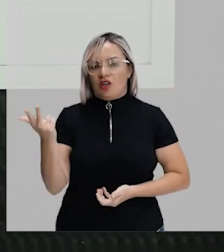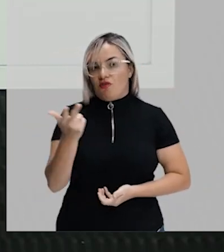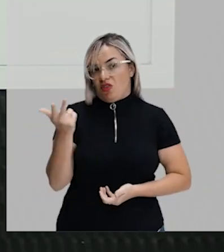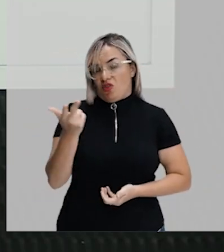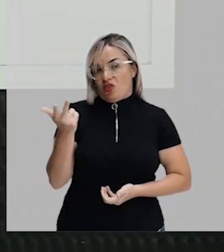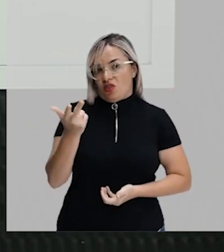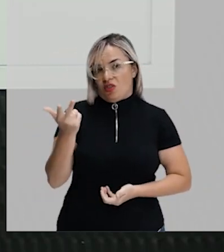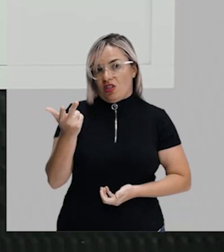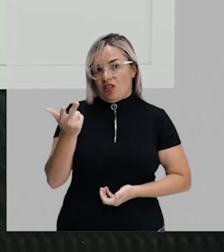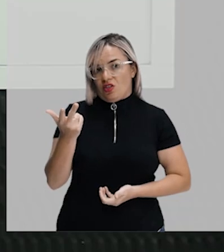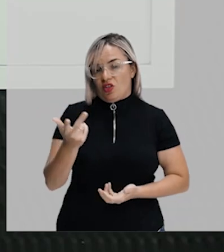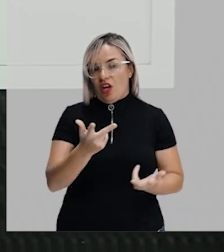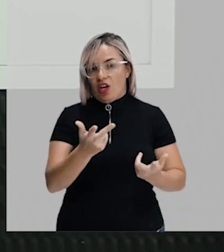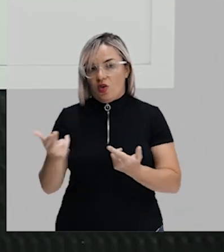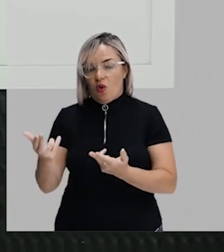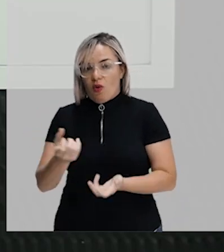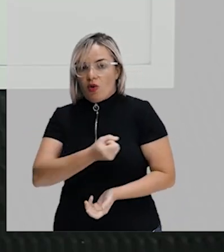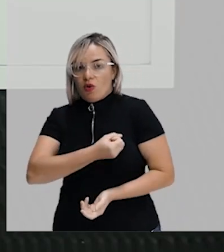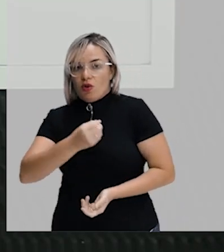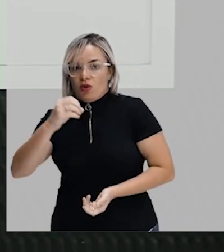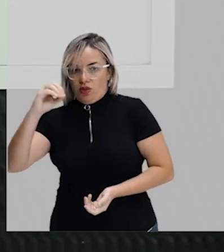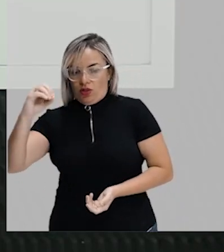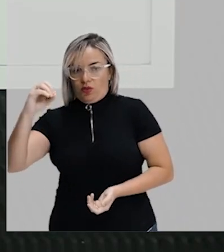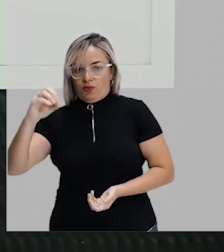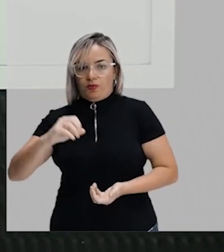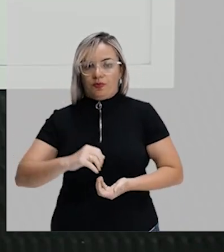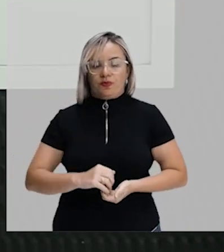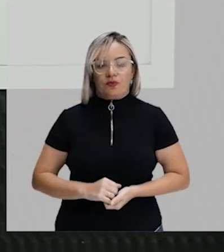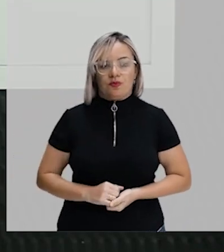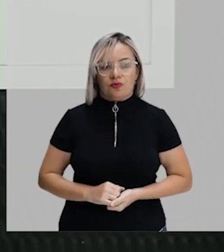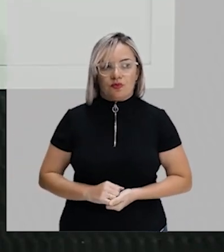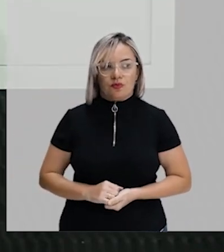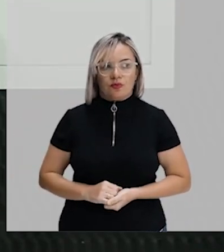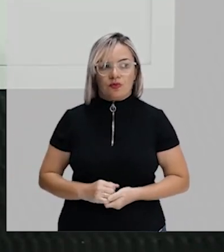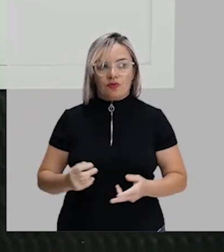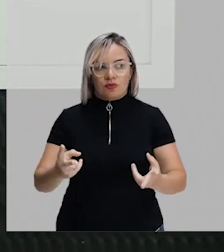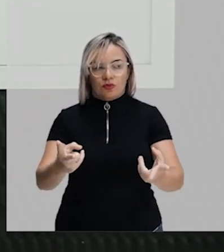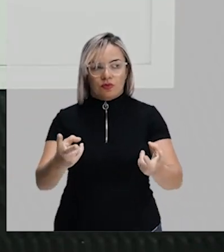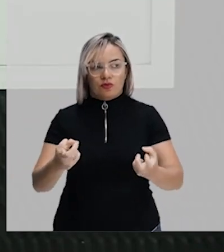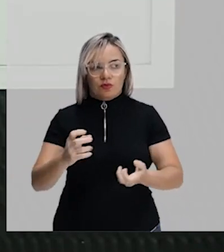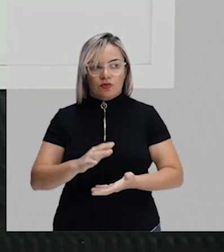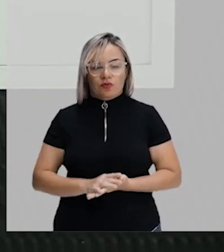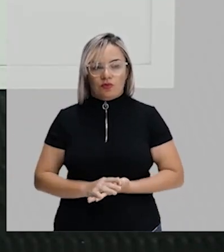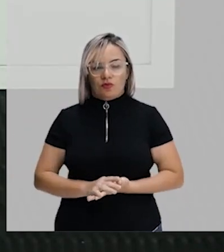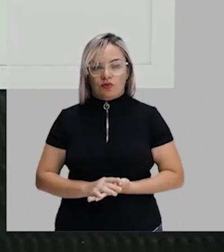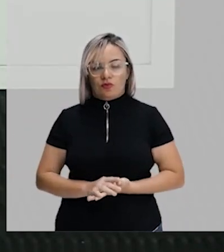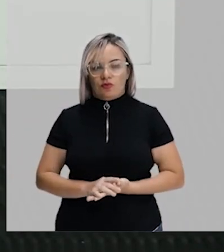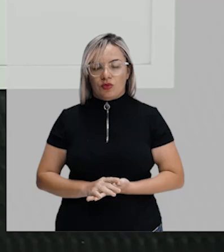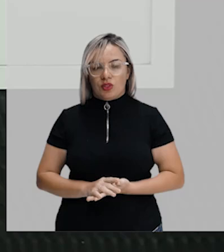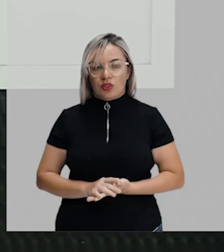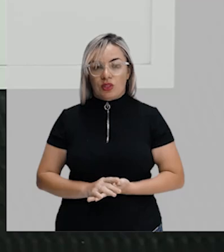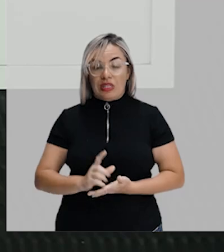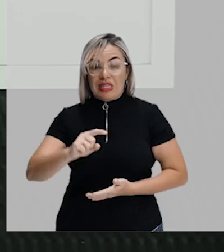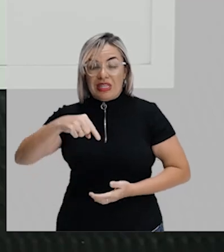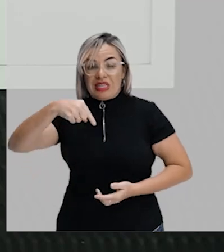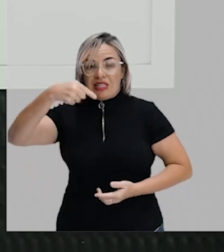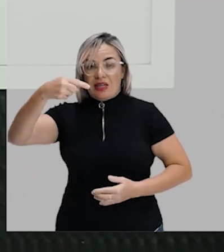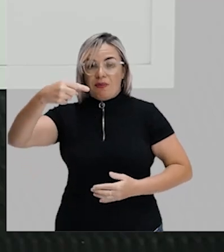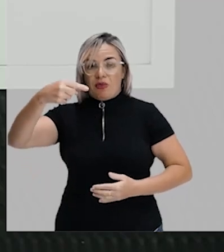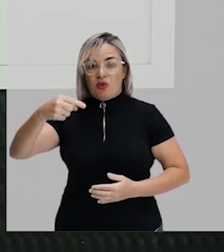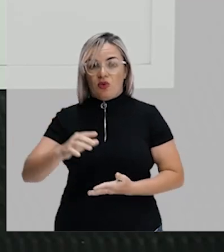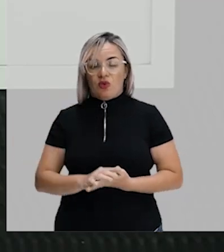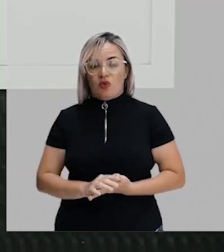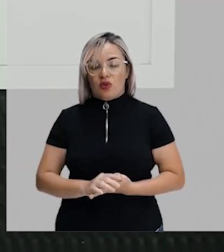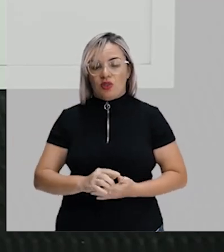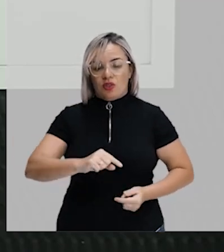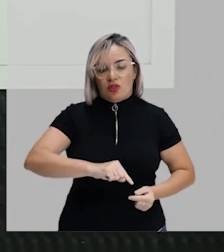zero. Tá, ok? A velocidade é zero. Percebam que para a vertical ele vai começar a cair. Ó. Ele